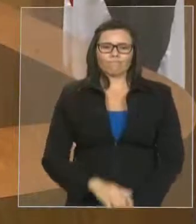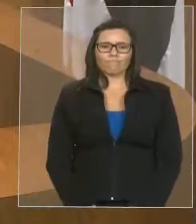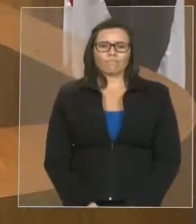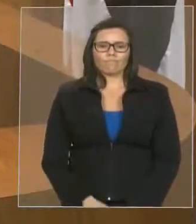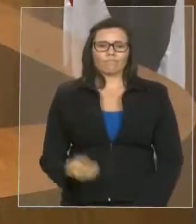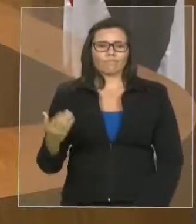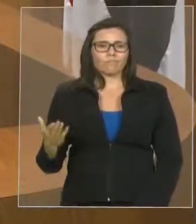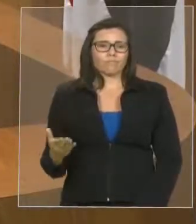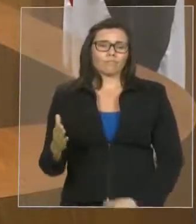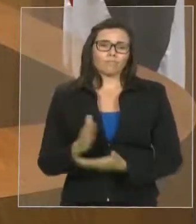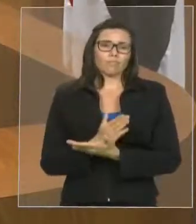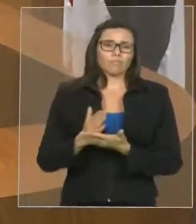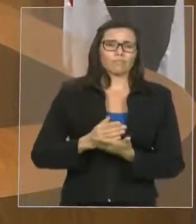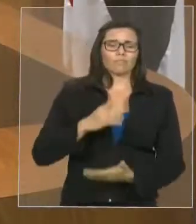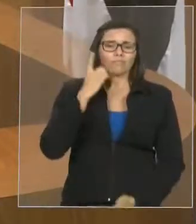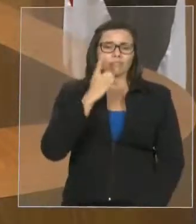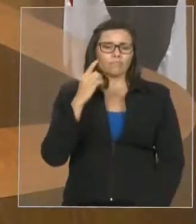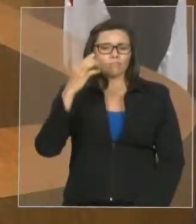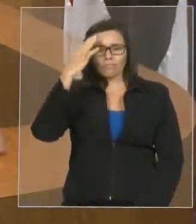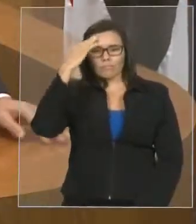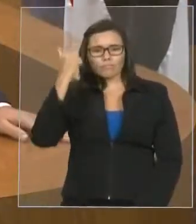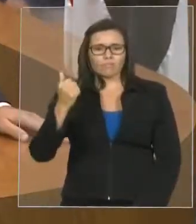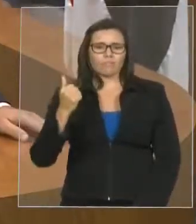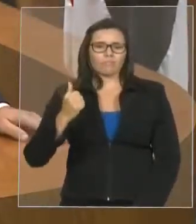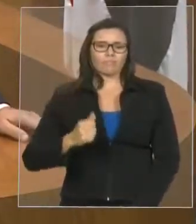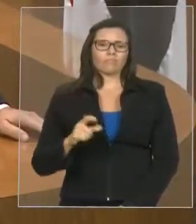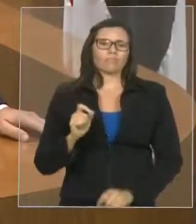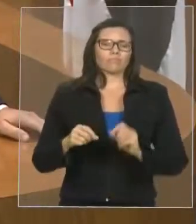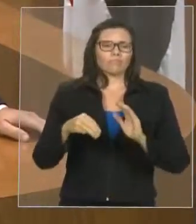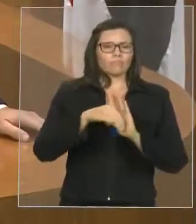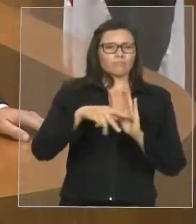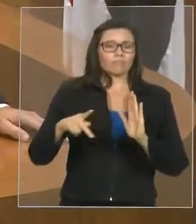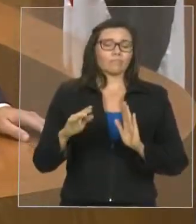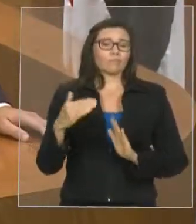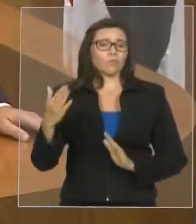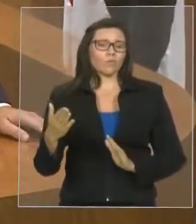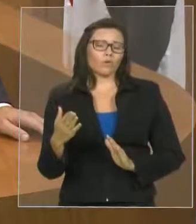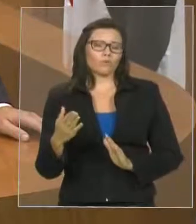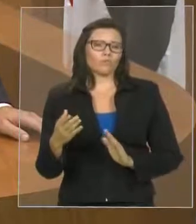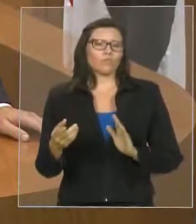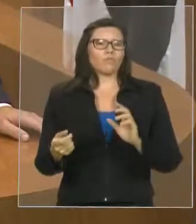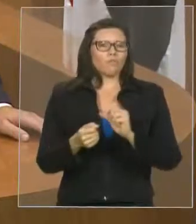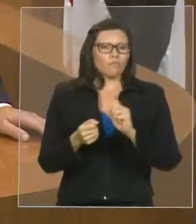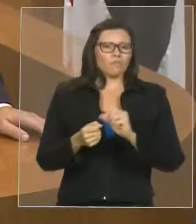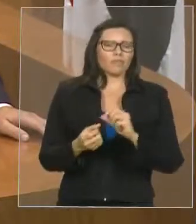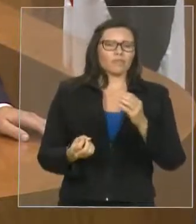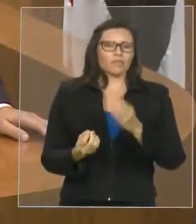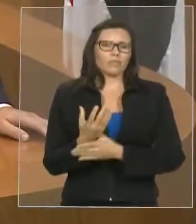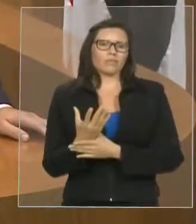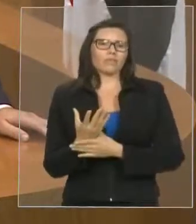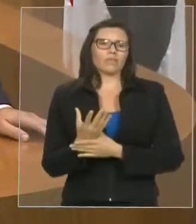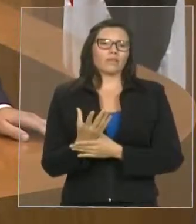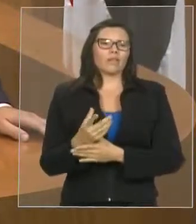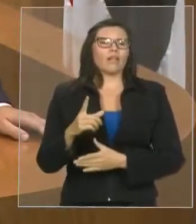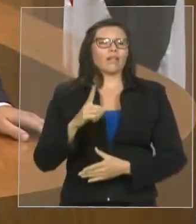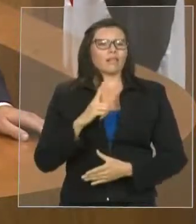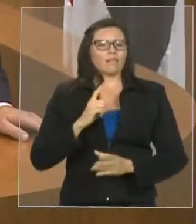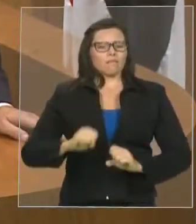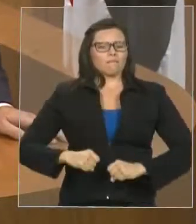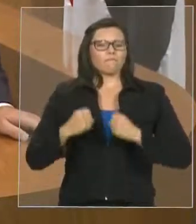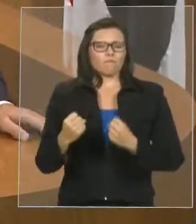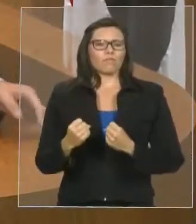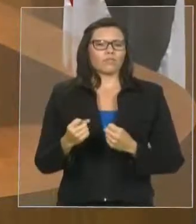medida provisória, a partir do momento que ela é editada, tem força de lei. E usem o discurso de que essa casa estaria impedindo de entrar em vigor as matérias